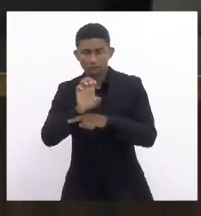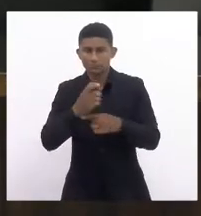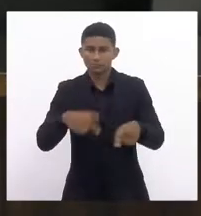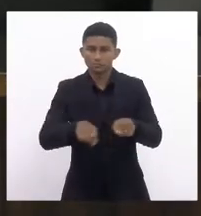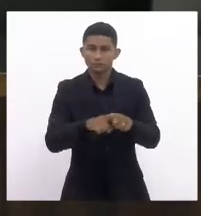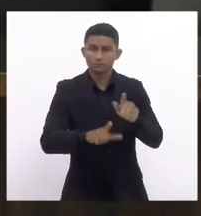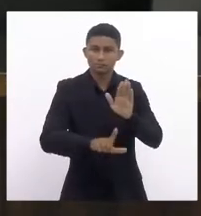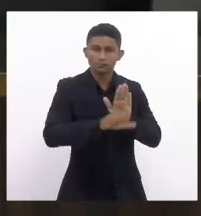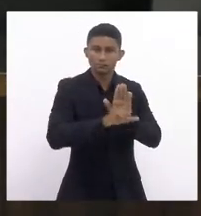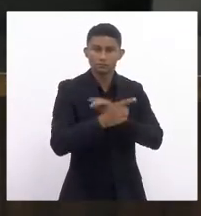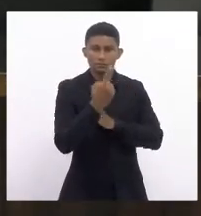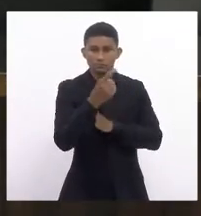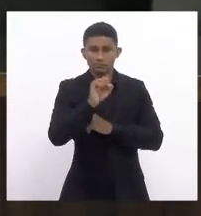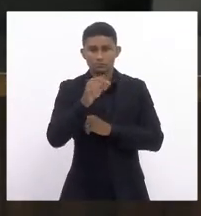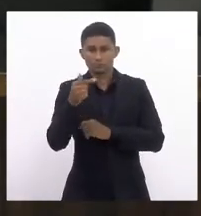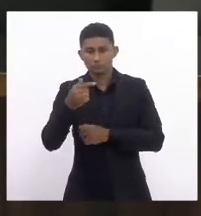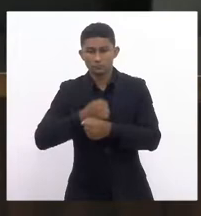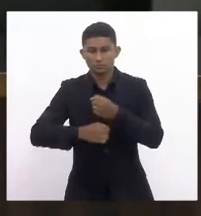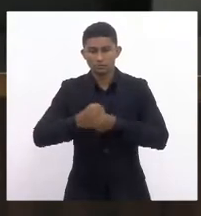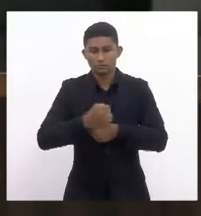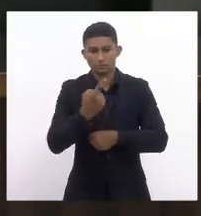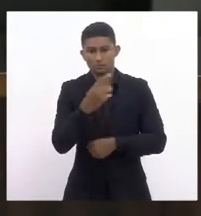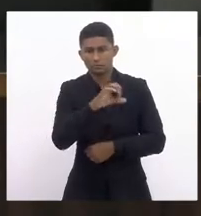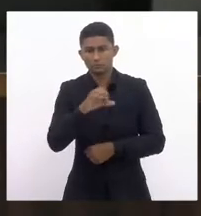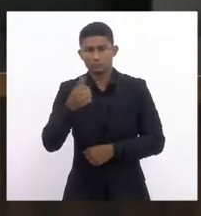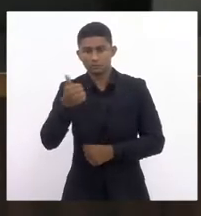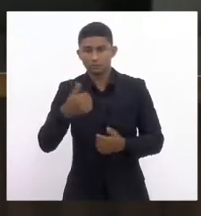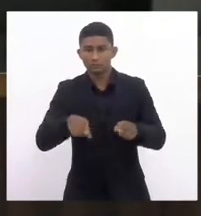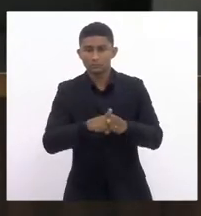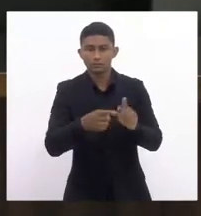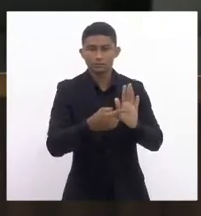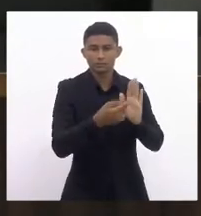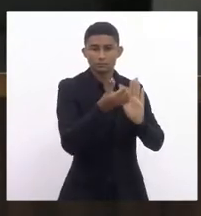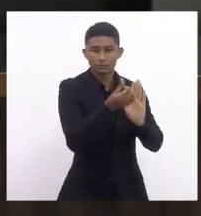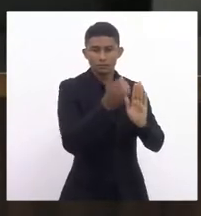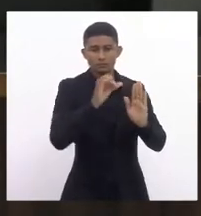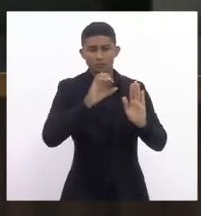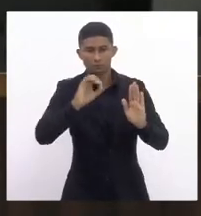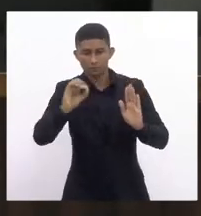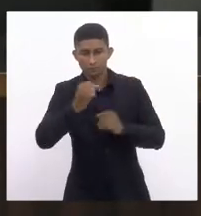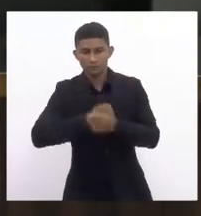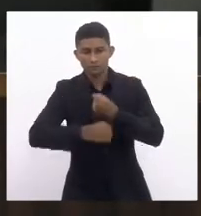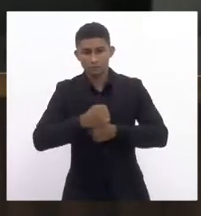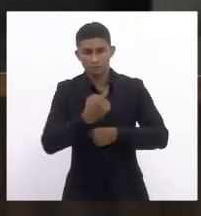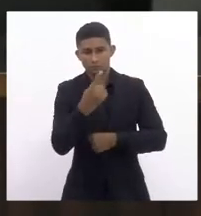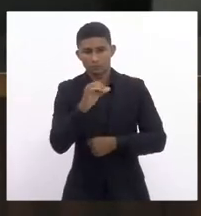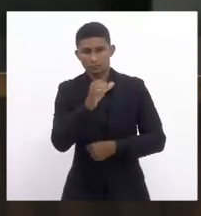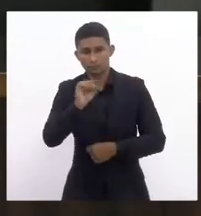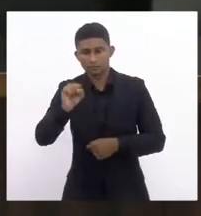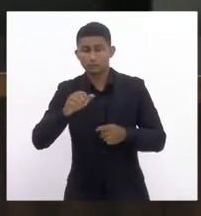1807 de 91 e 690 de 83. Pendendo de parecer, Comissão de Emendas Condicionais e Vetos.